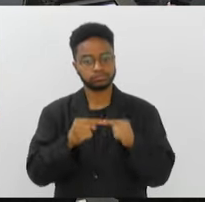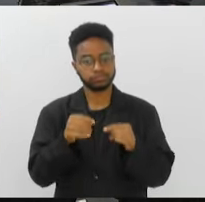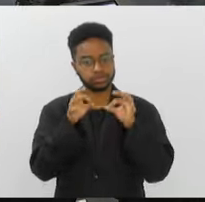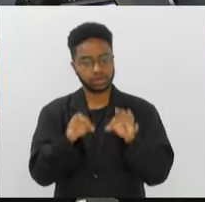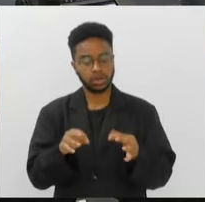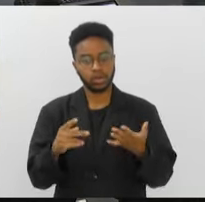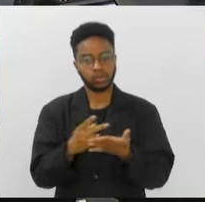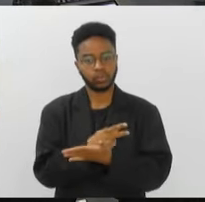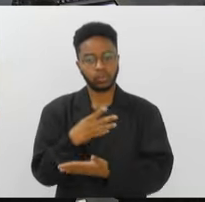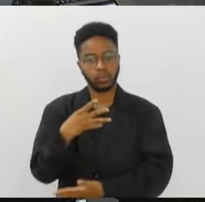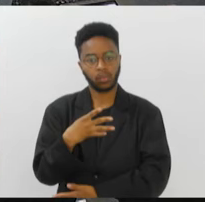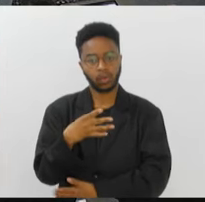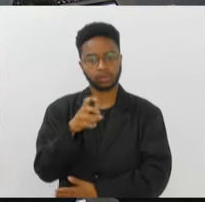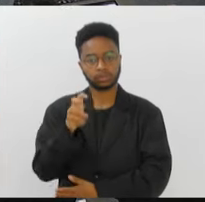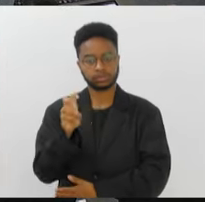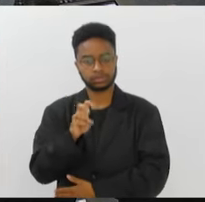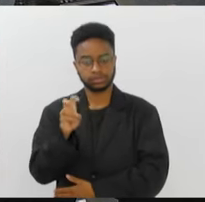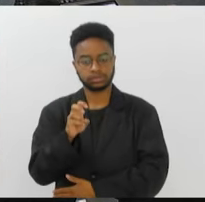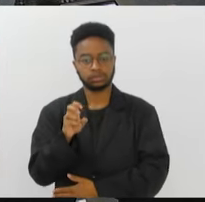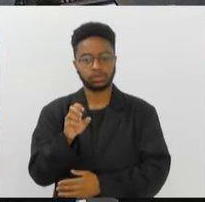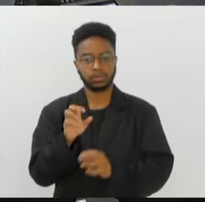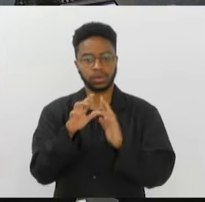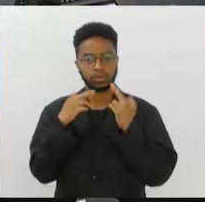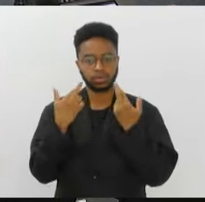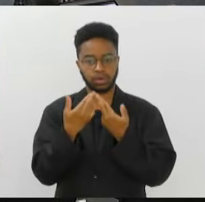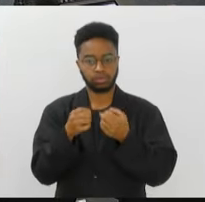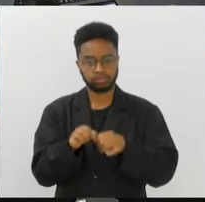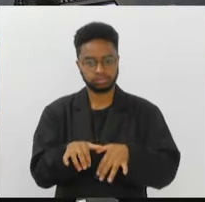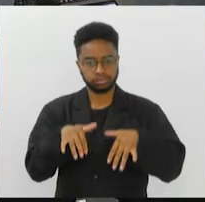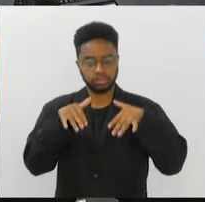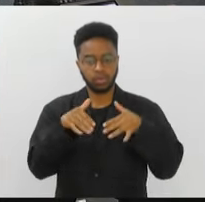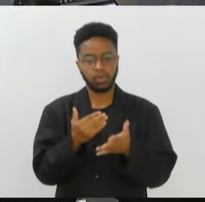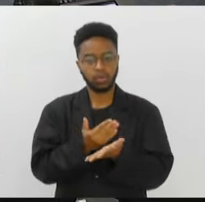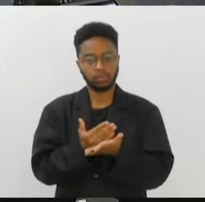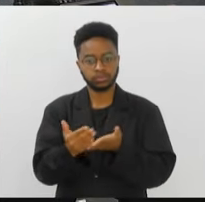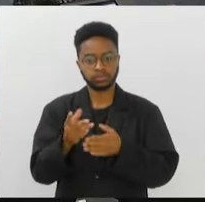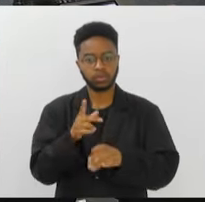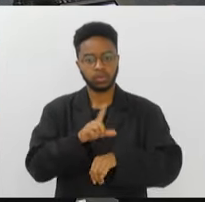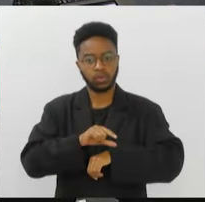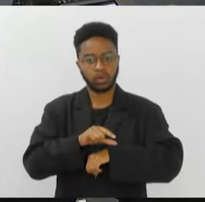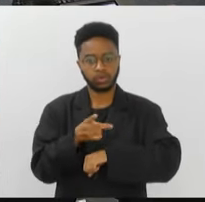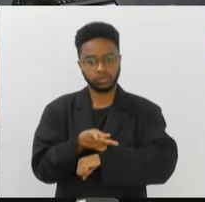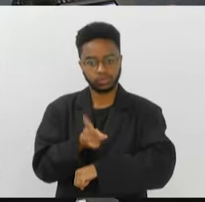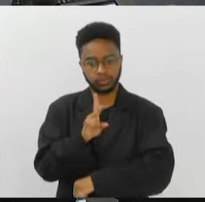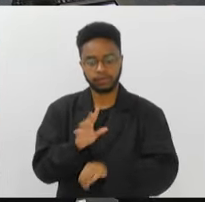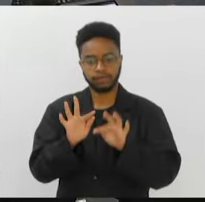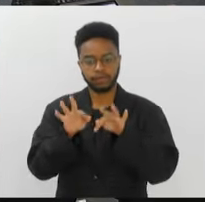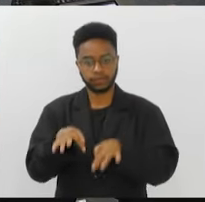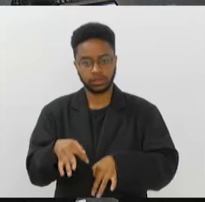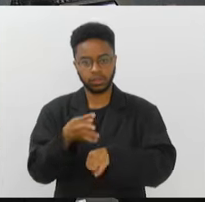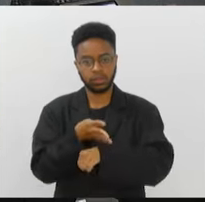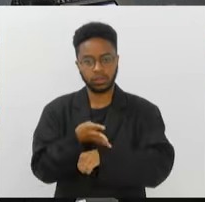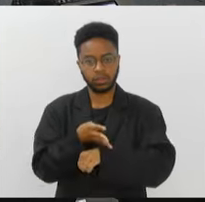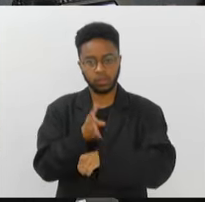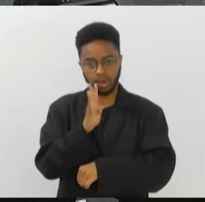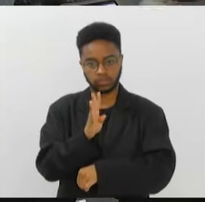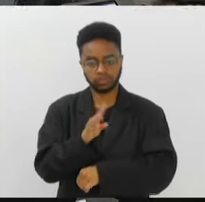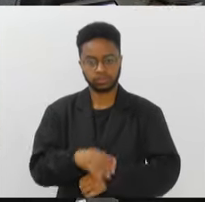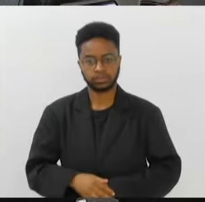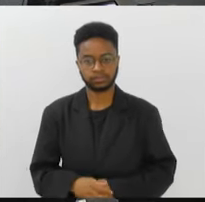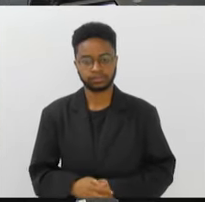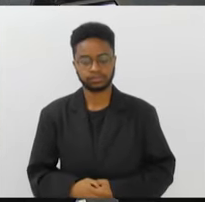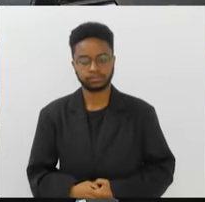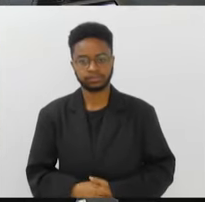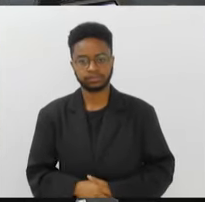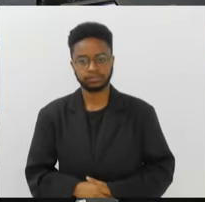na 45ª sessão ordinária, que foi iniciada às 14 horas, foi encerrada às 16 horas e 55